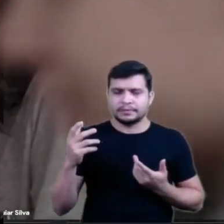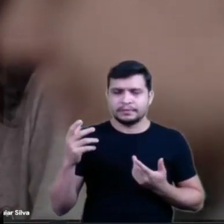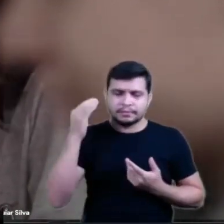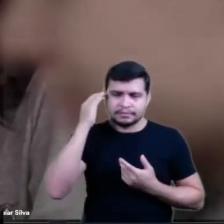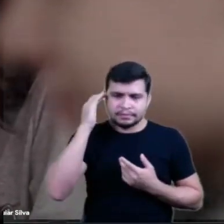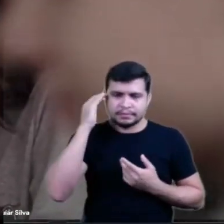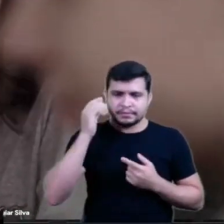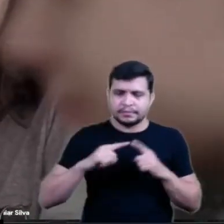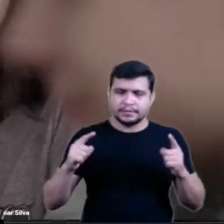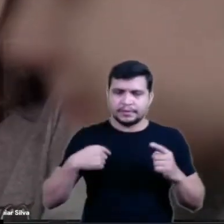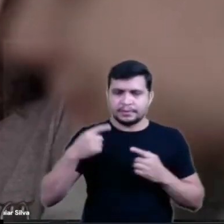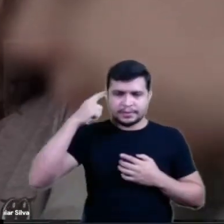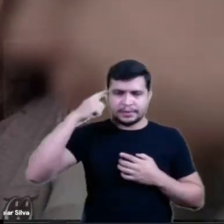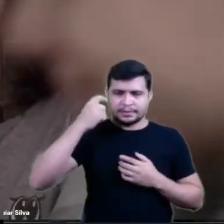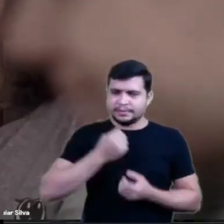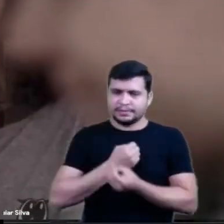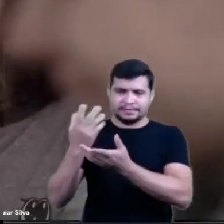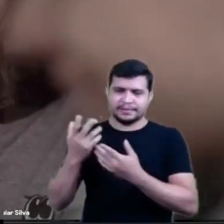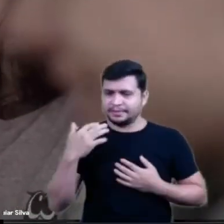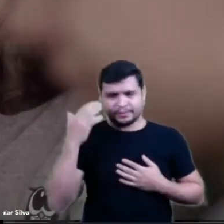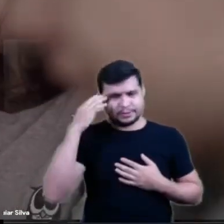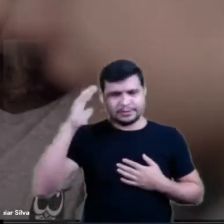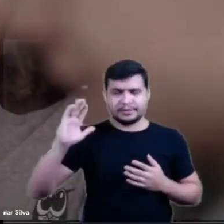Eu tô pensando, eu não sei o que dizer.